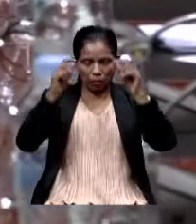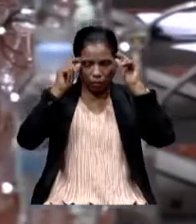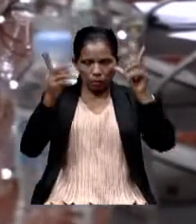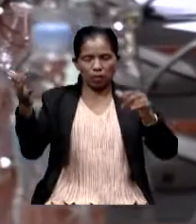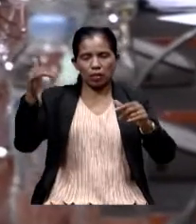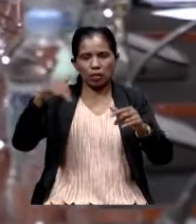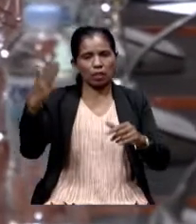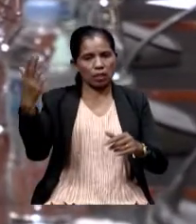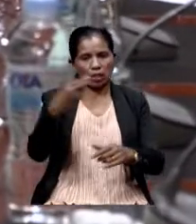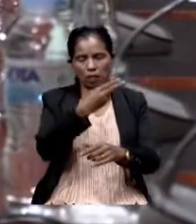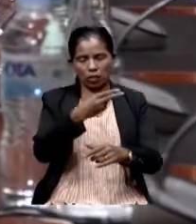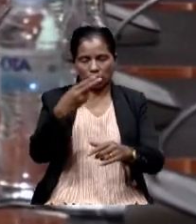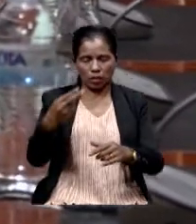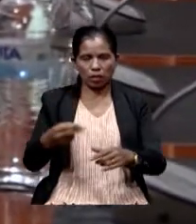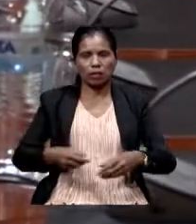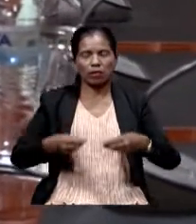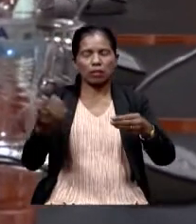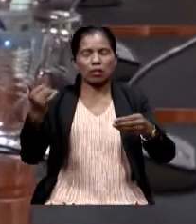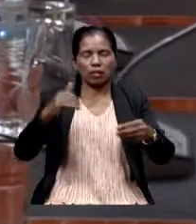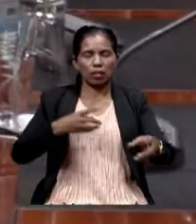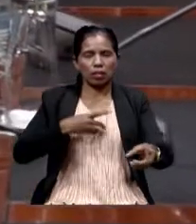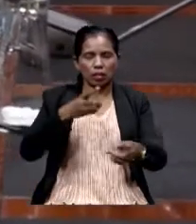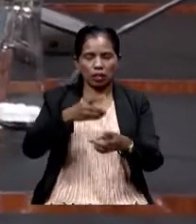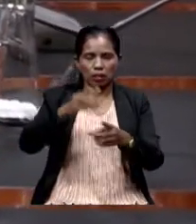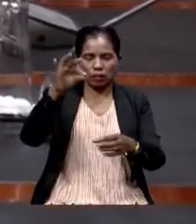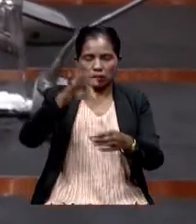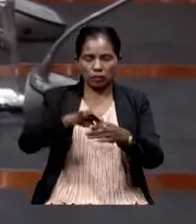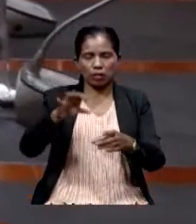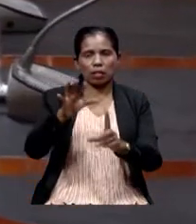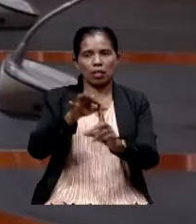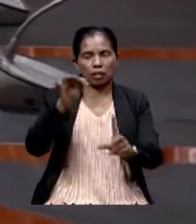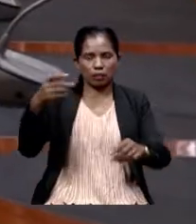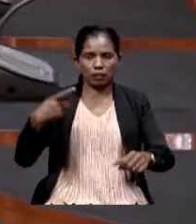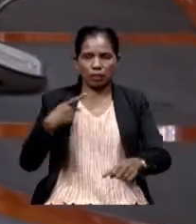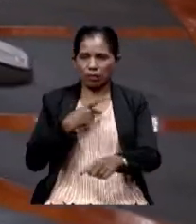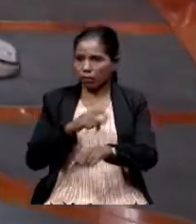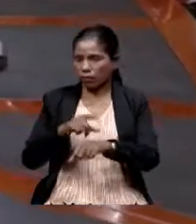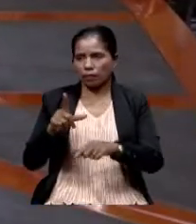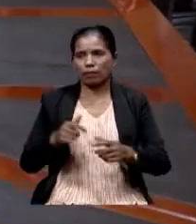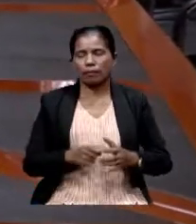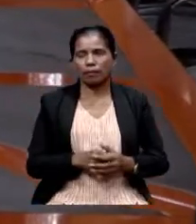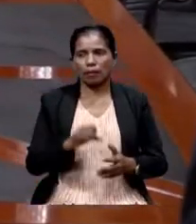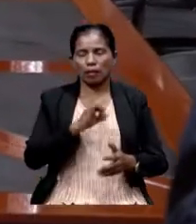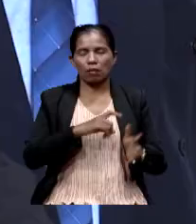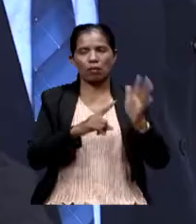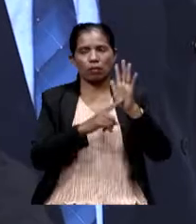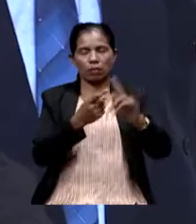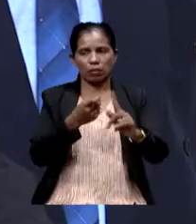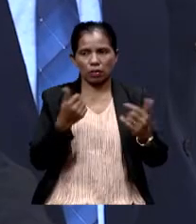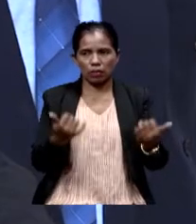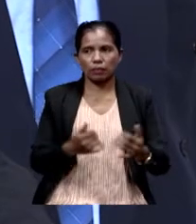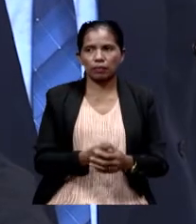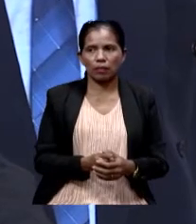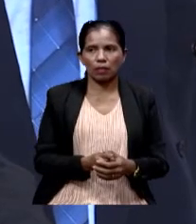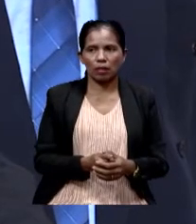IHA Indonésia ato exerce sirania direito voto e a eleição parlamentar. Hoje a todos os idanes, lhe ligo com a ato a